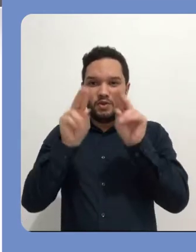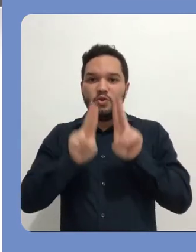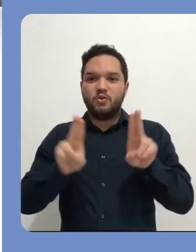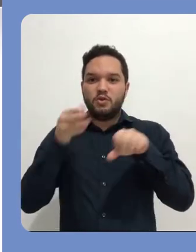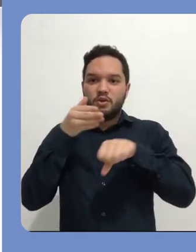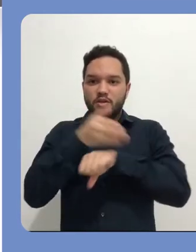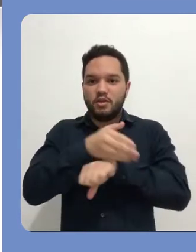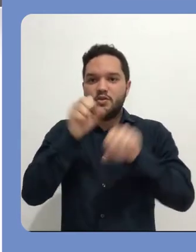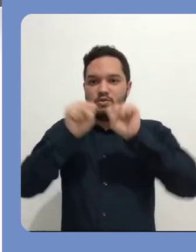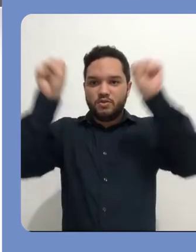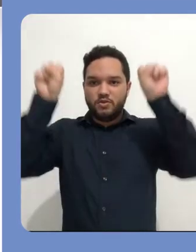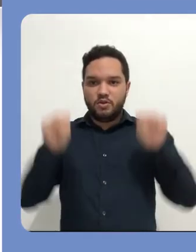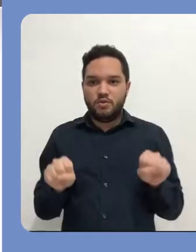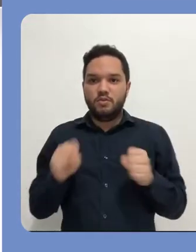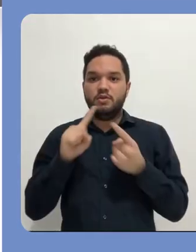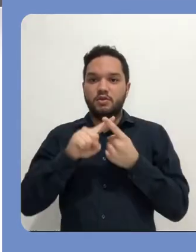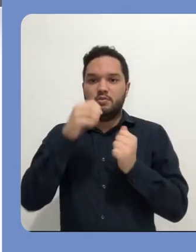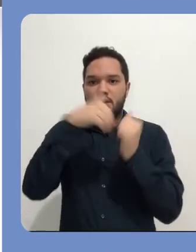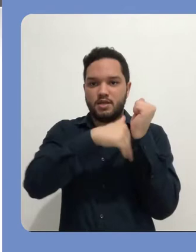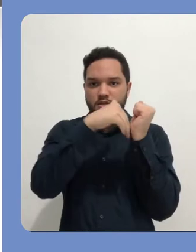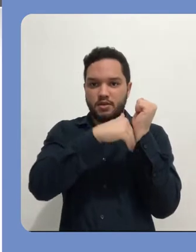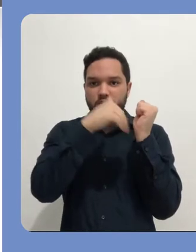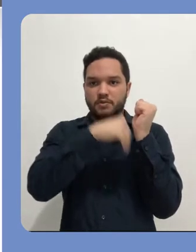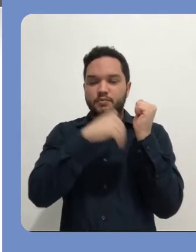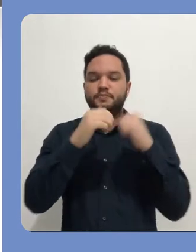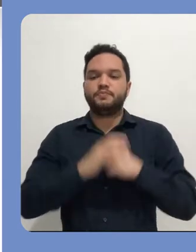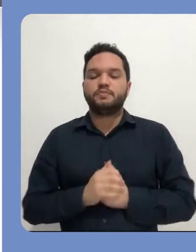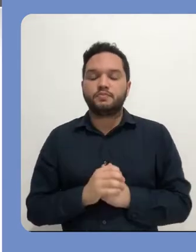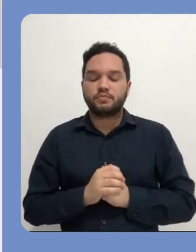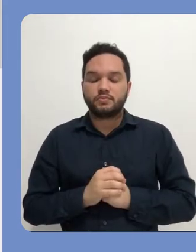Utilize o seu ID UFSC para acessar o sistema.